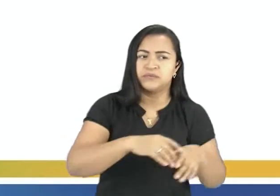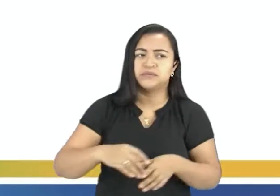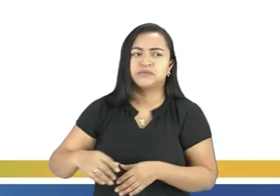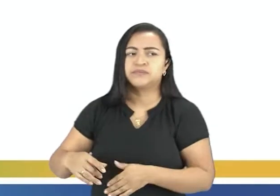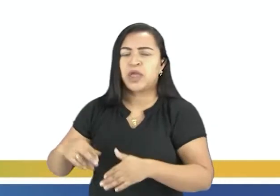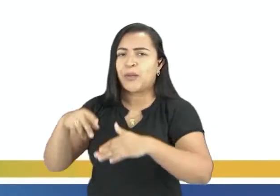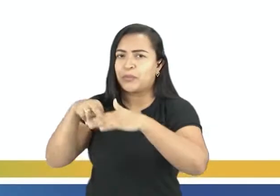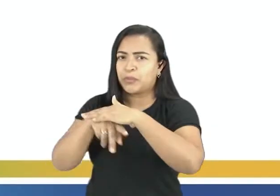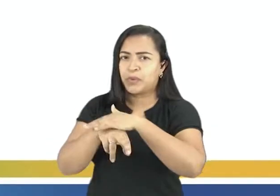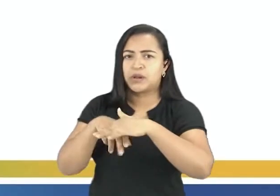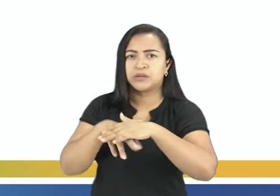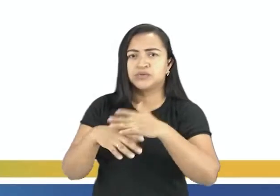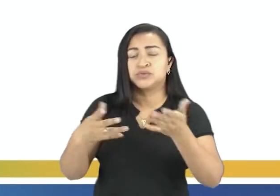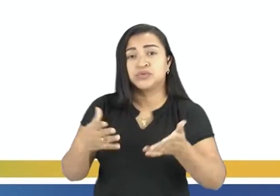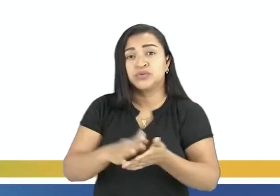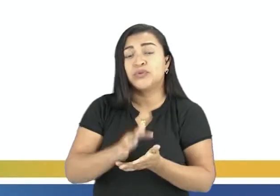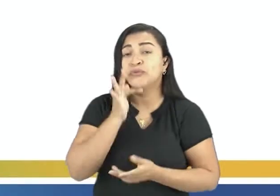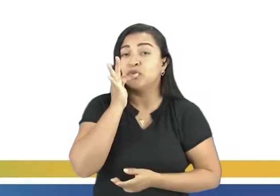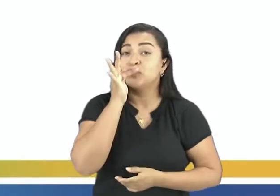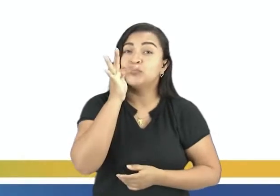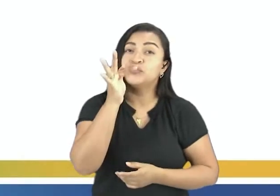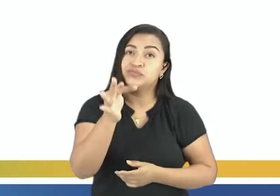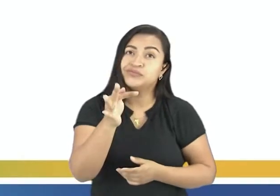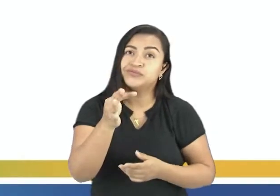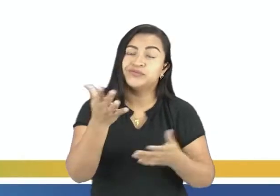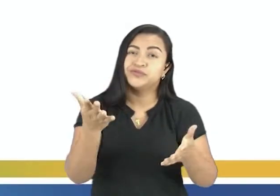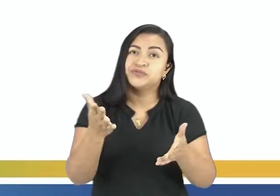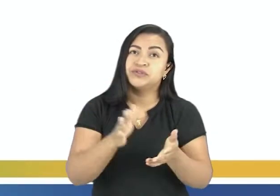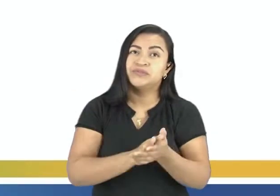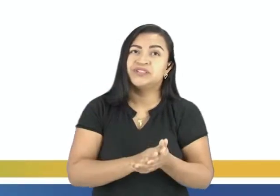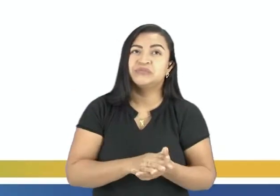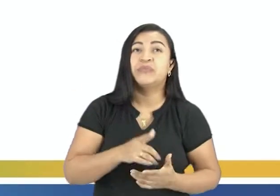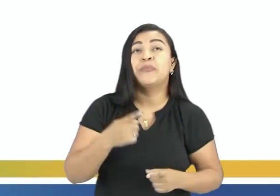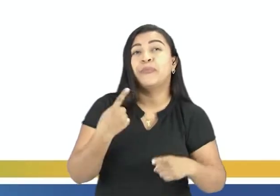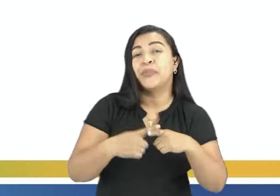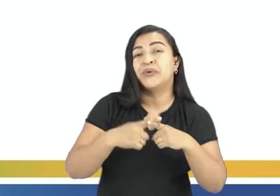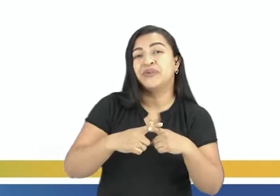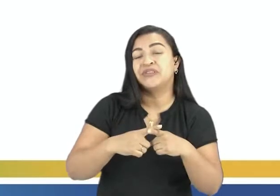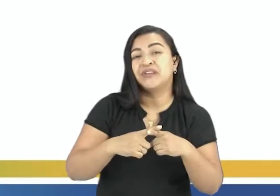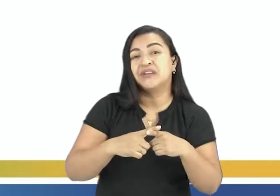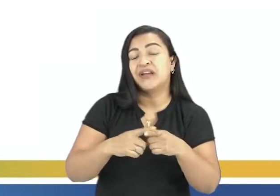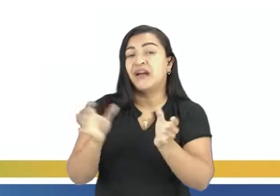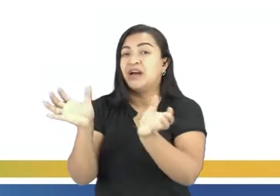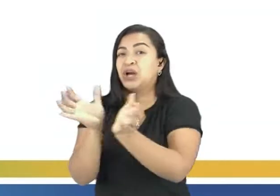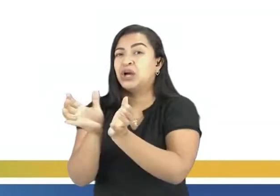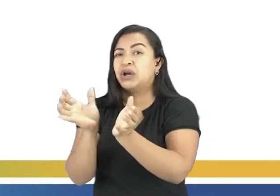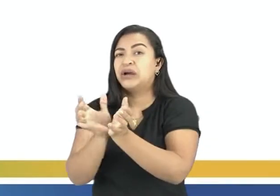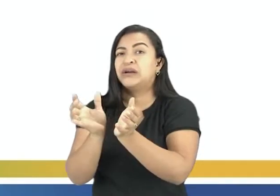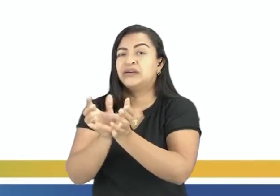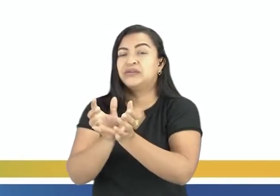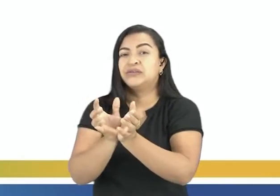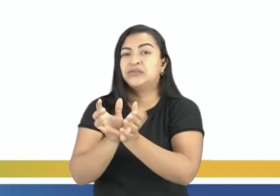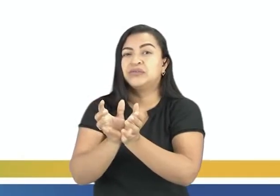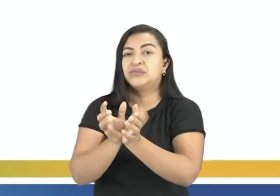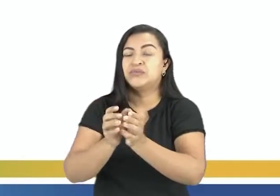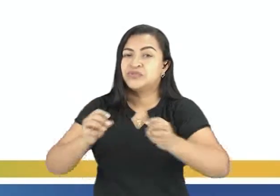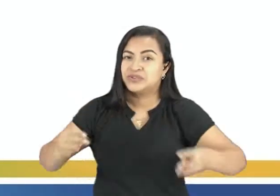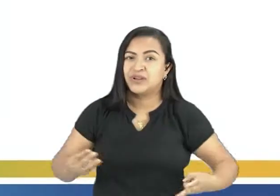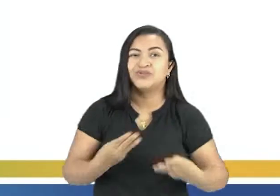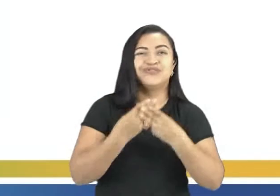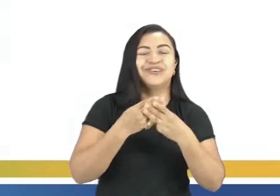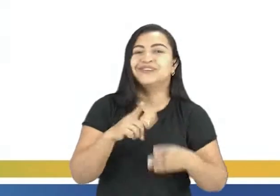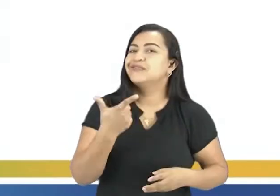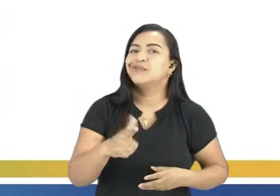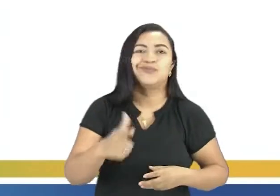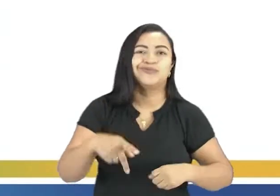no futuro de uma possível moradia. Eles não tinham um país, a comunidade judaica mundial, até após a Segunda